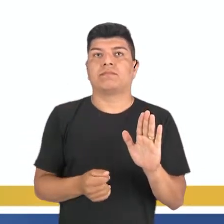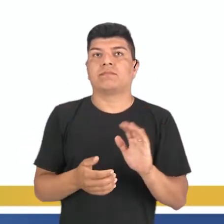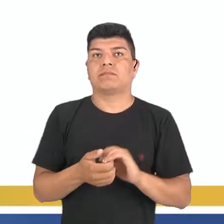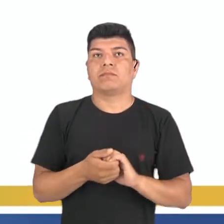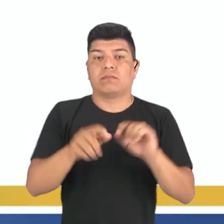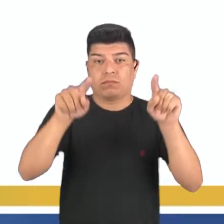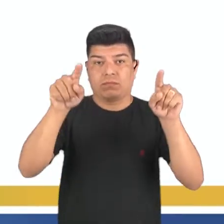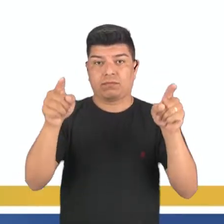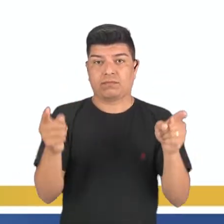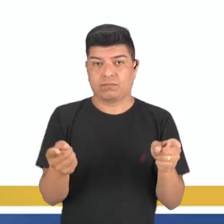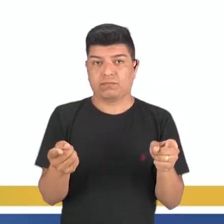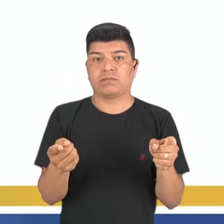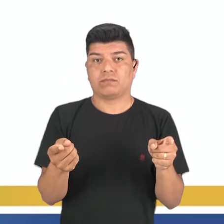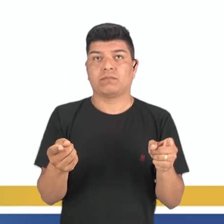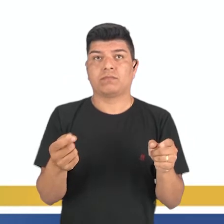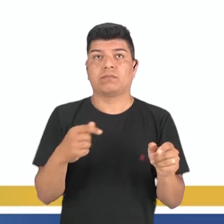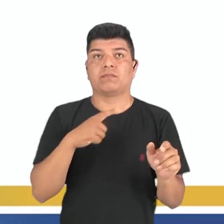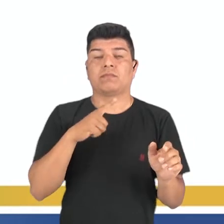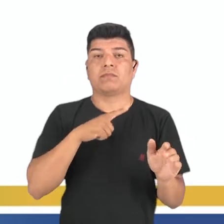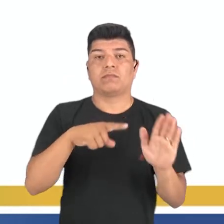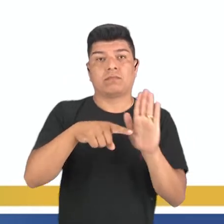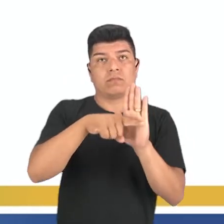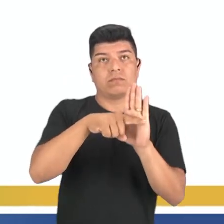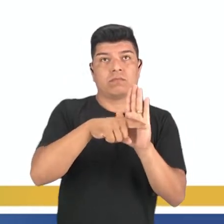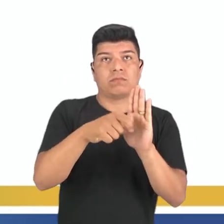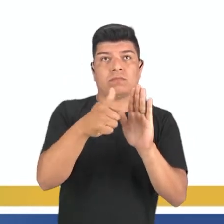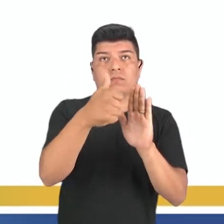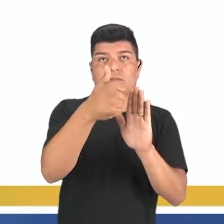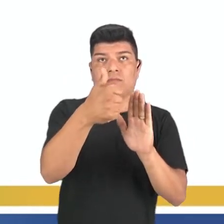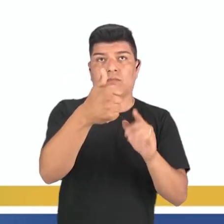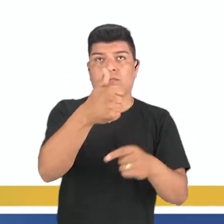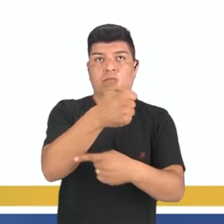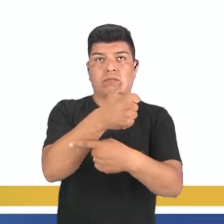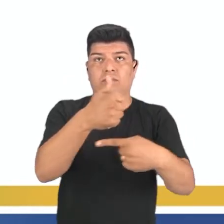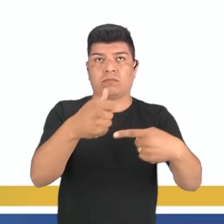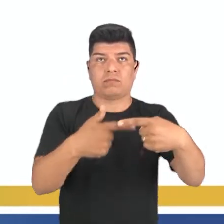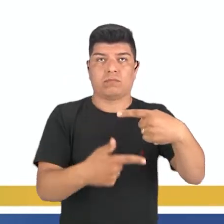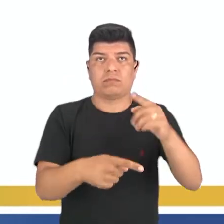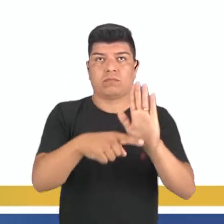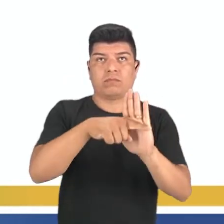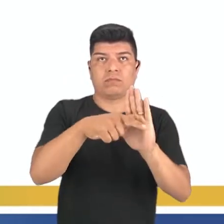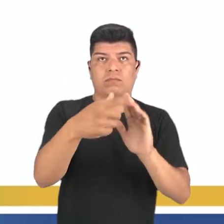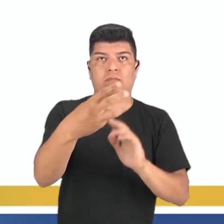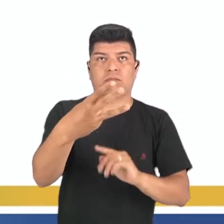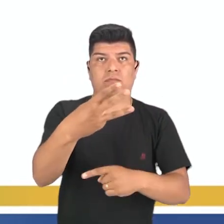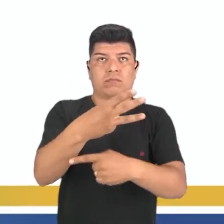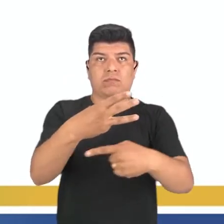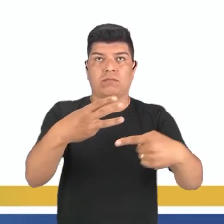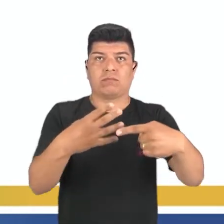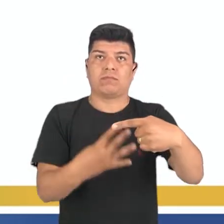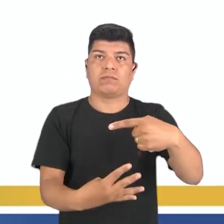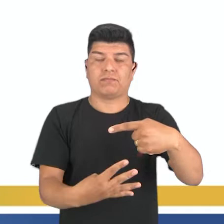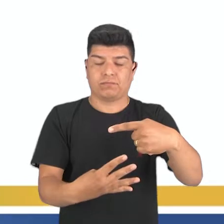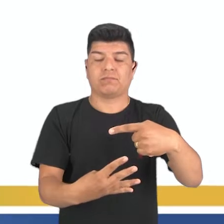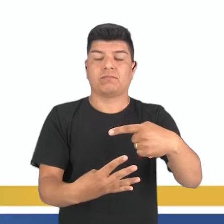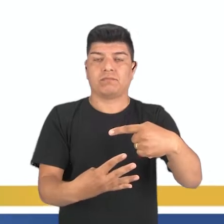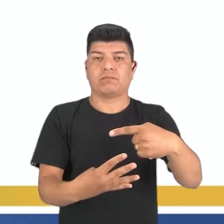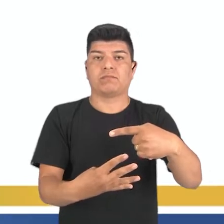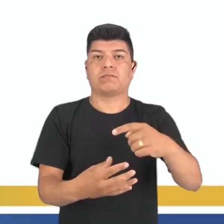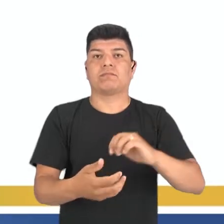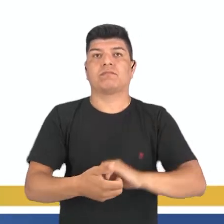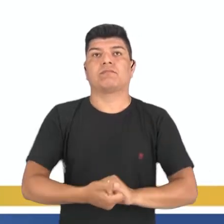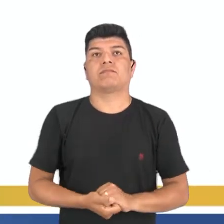dentro do parênteses eu tenho uma subtração, 1/2 menos 3/4. Então vamos fazer primeiro